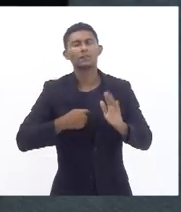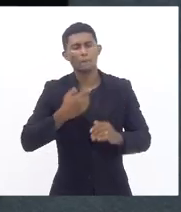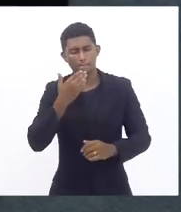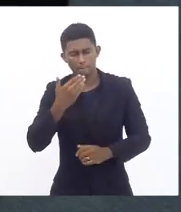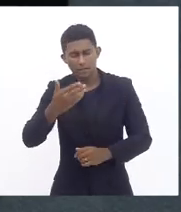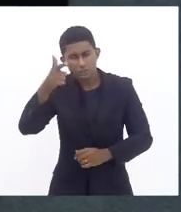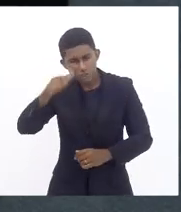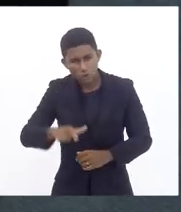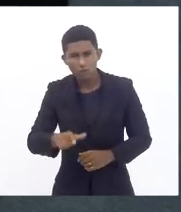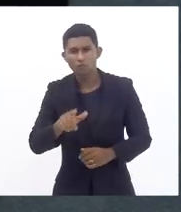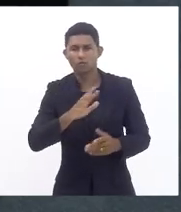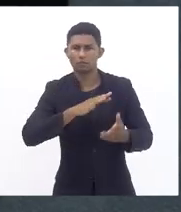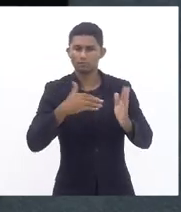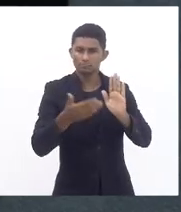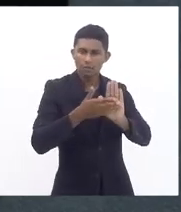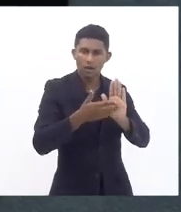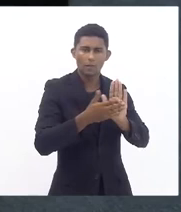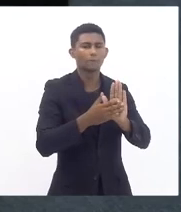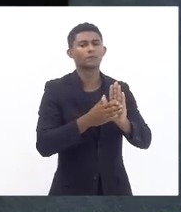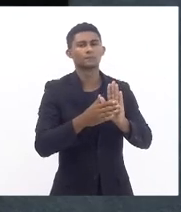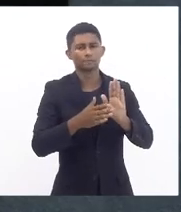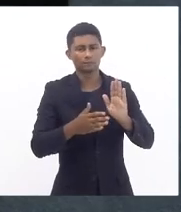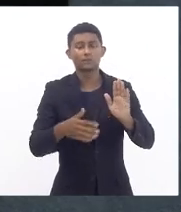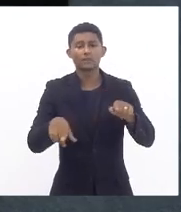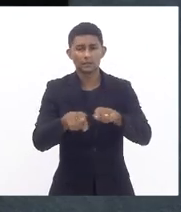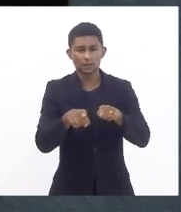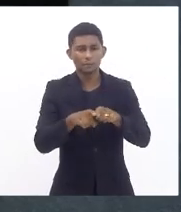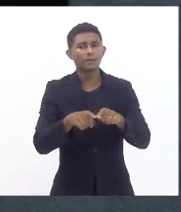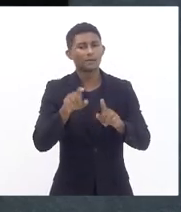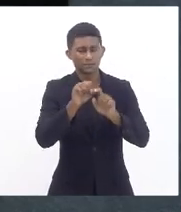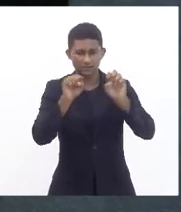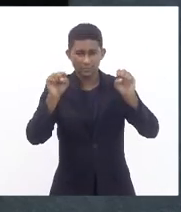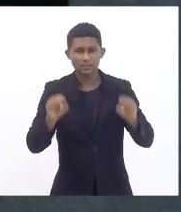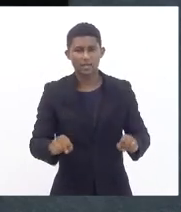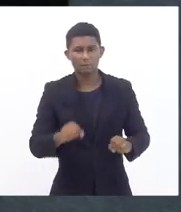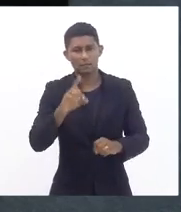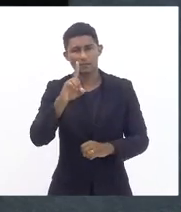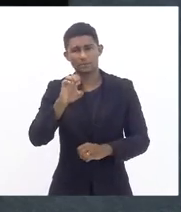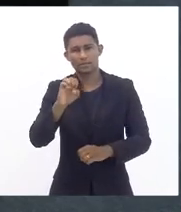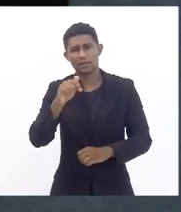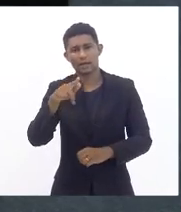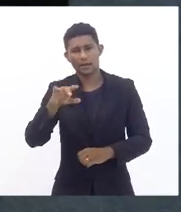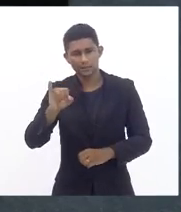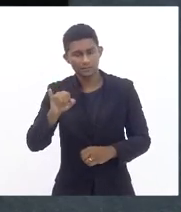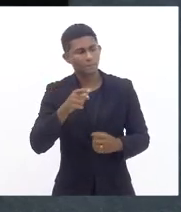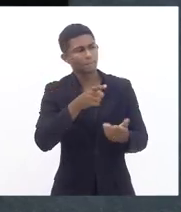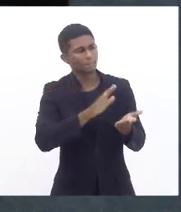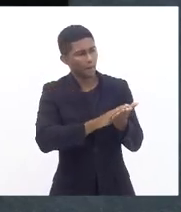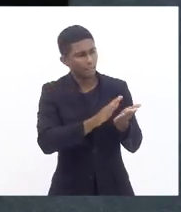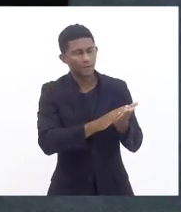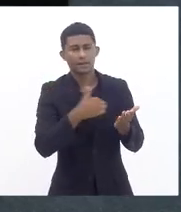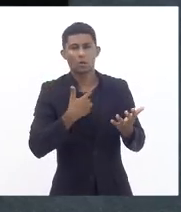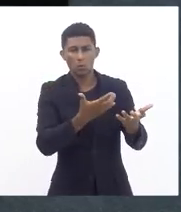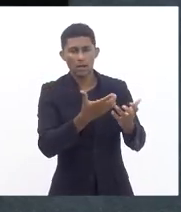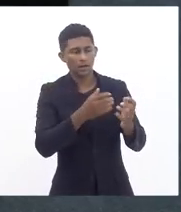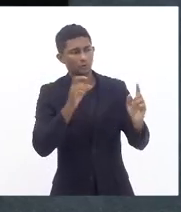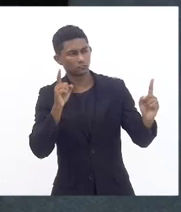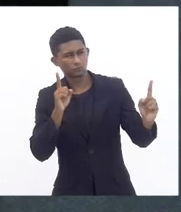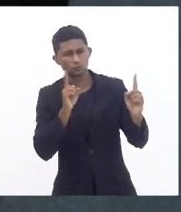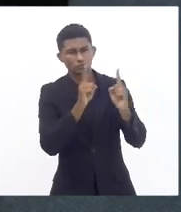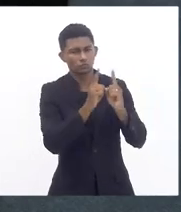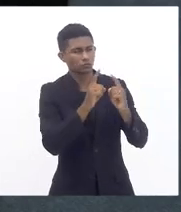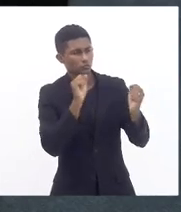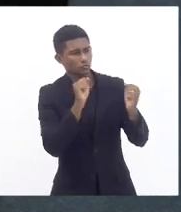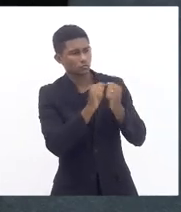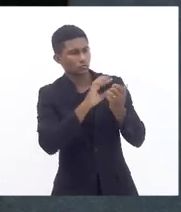inclusive para as internas do sistema do Degase. Parabéns, eu quero desde já pedir a coautoria desse projeto